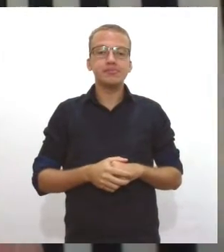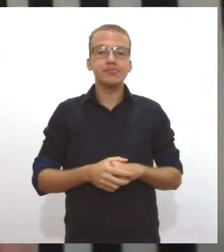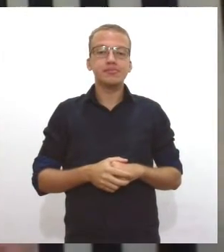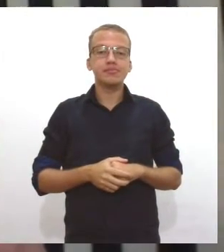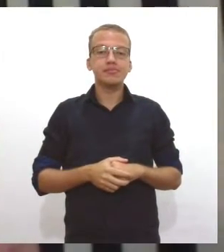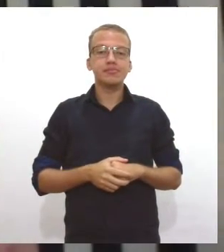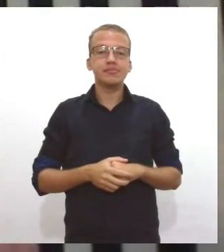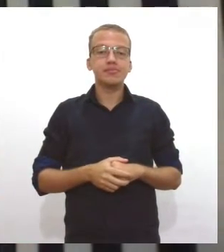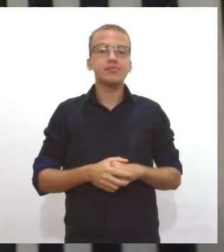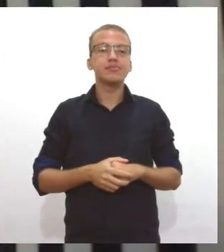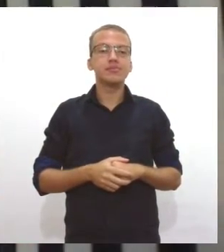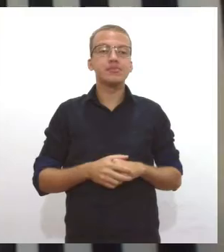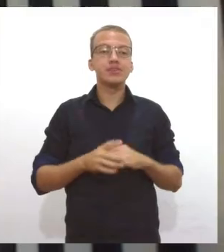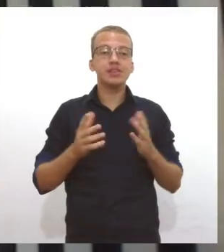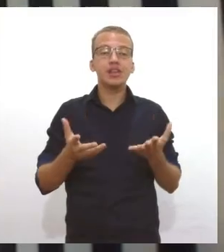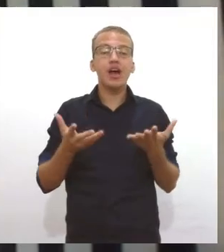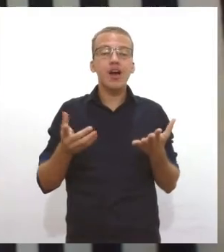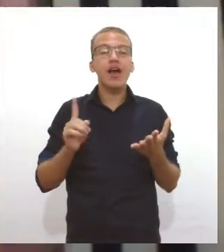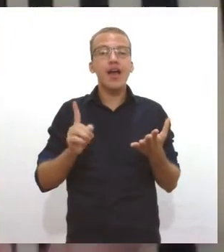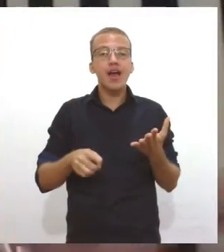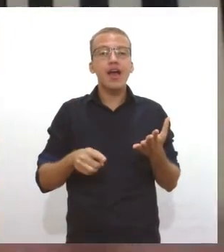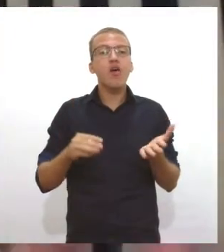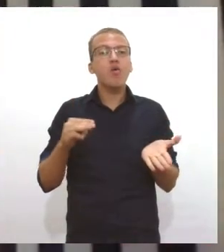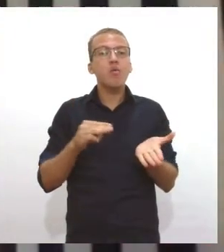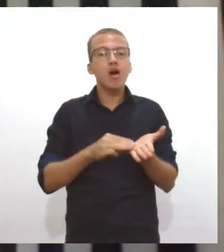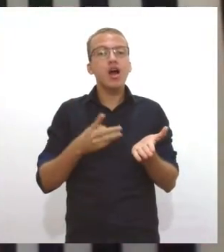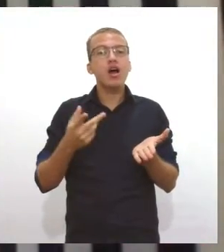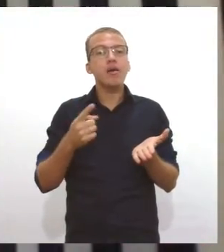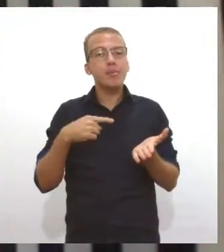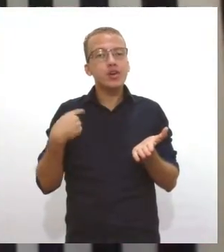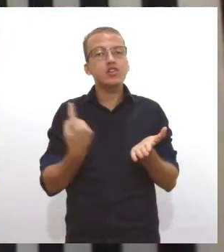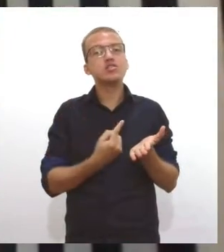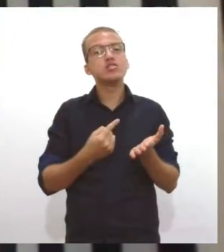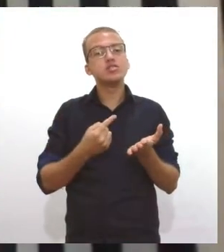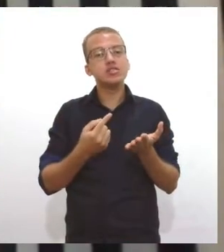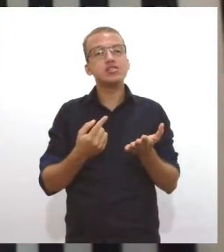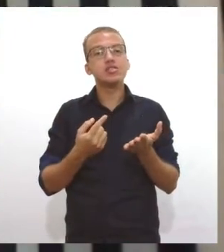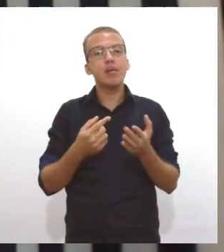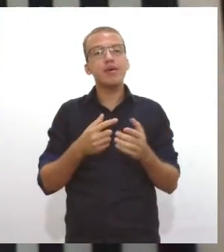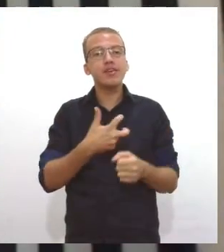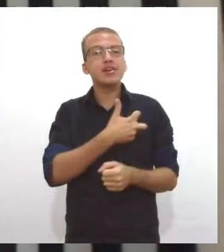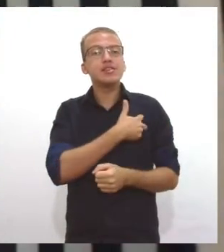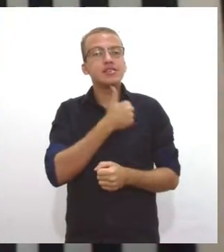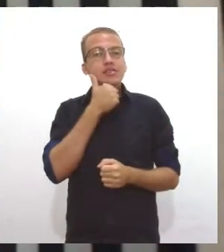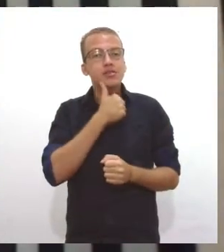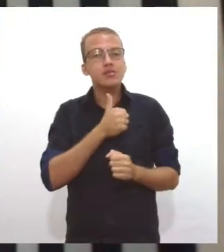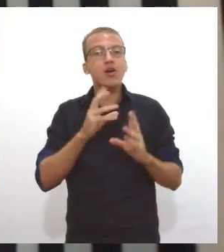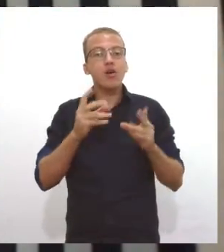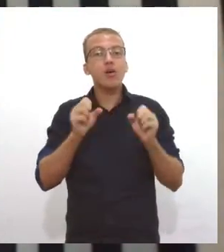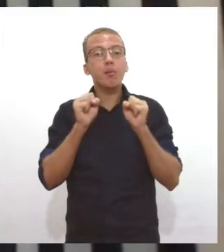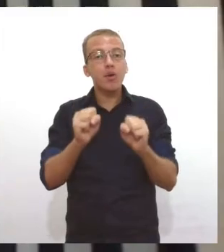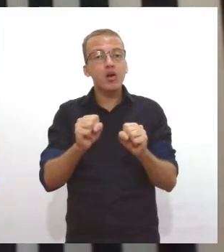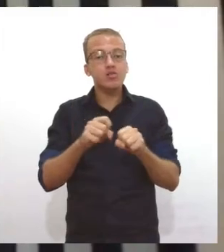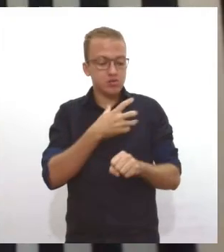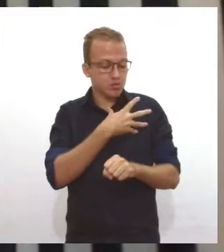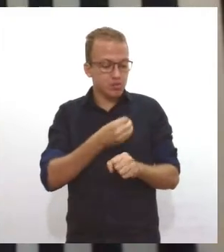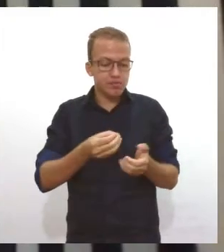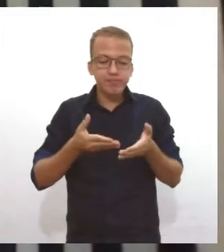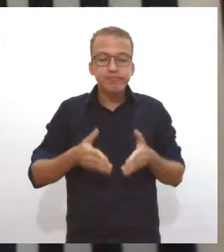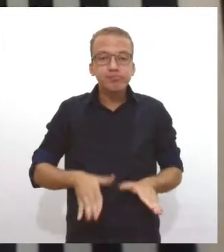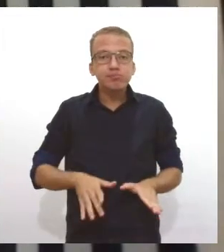gente vacinar as grávidas Os bebês podem nascer inclusive o com anticorpos do coronavírus São notícias